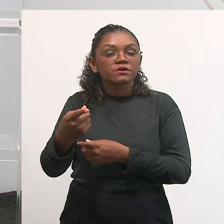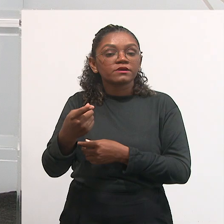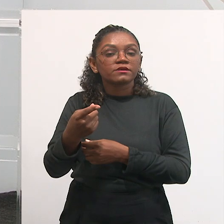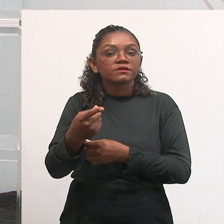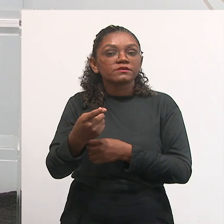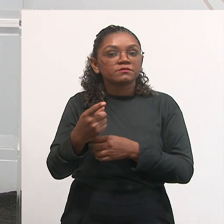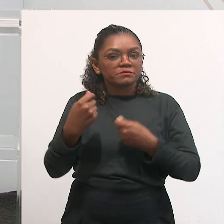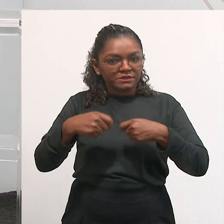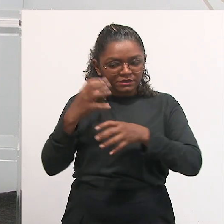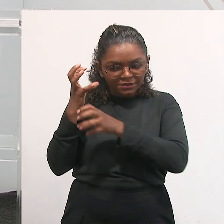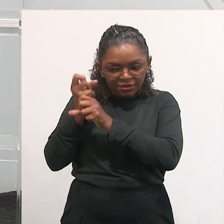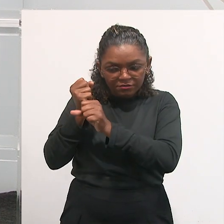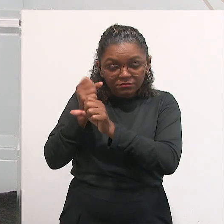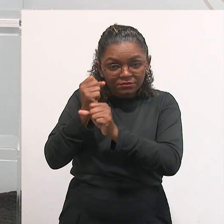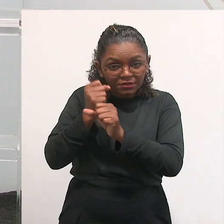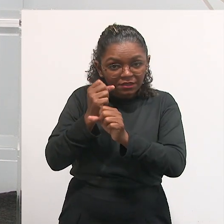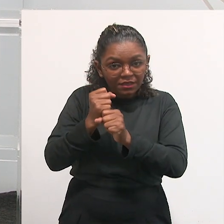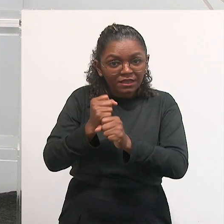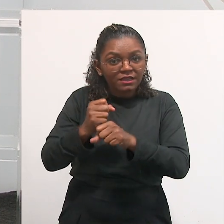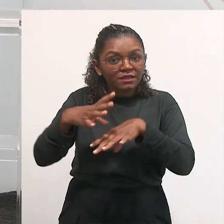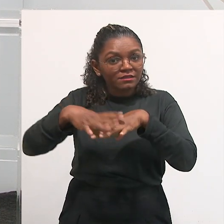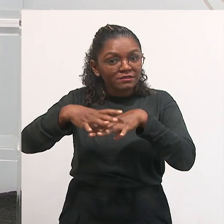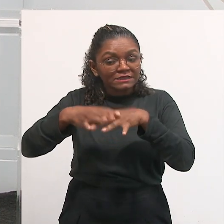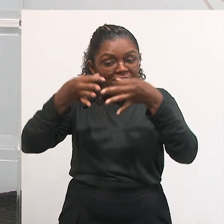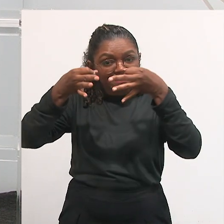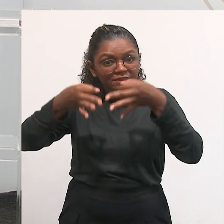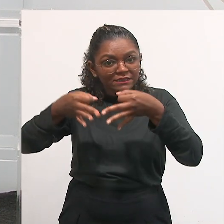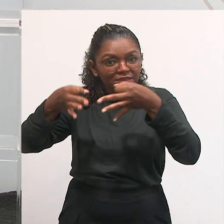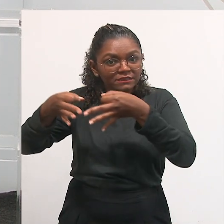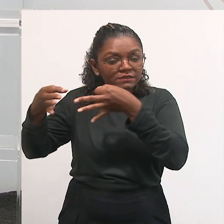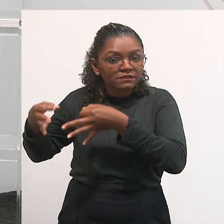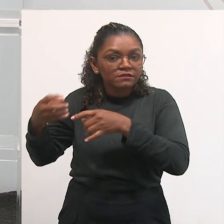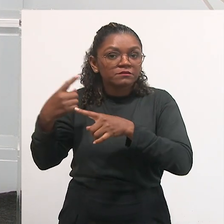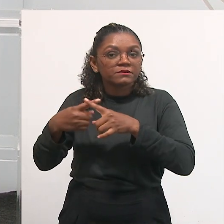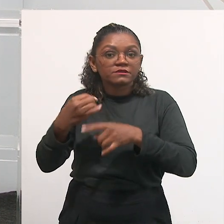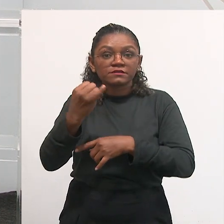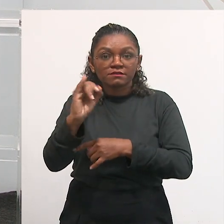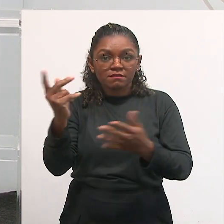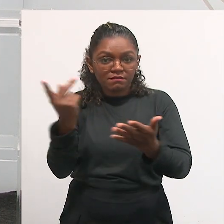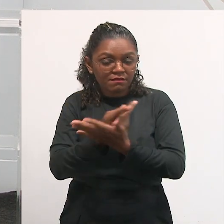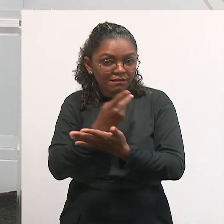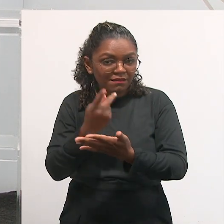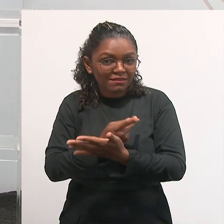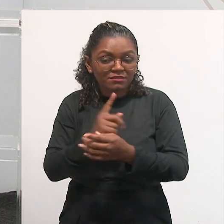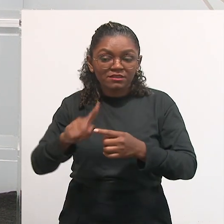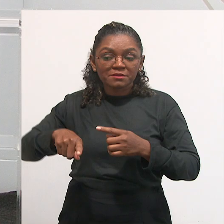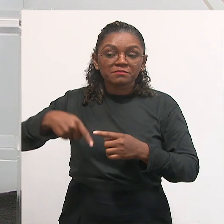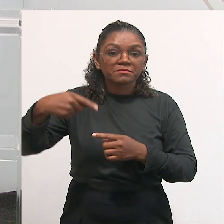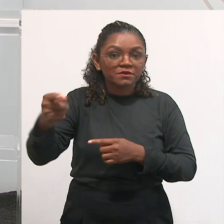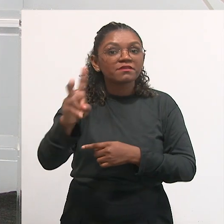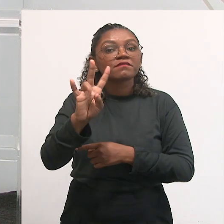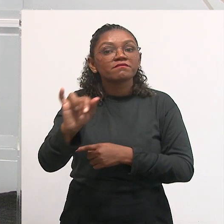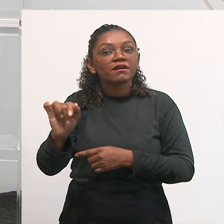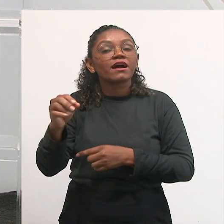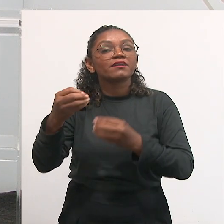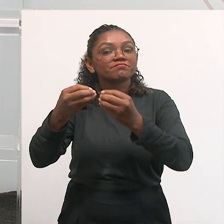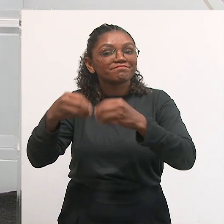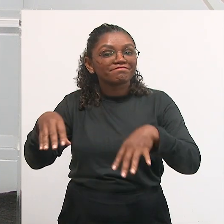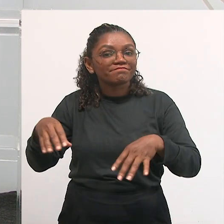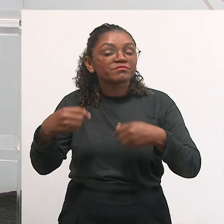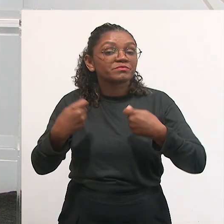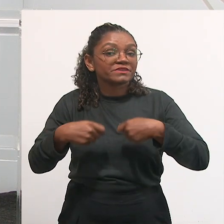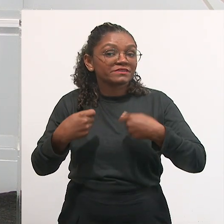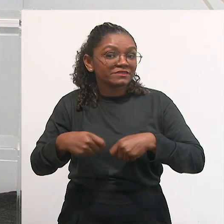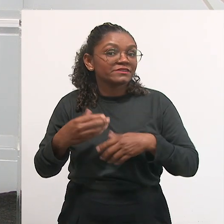bem calculado, porque se o cálculo for errado, né, isso vai impactar exatamente no escopo do teu projeto. Então, por isso é